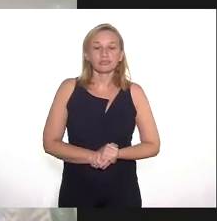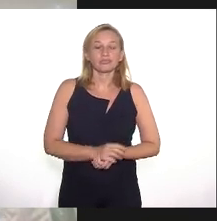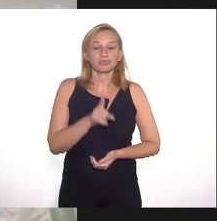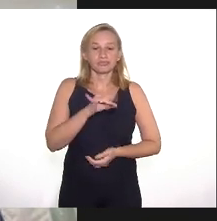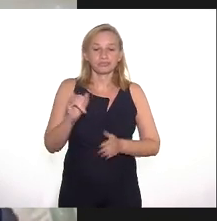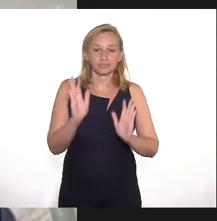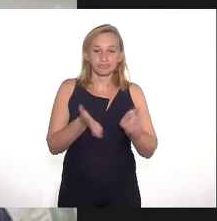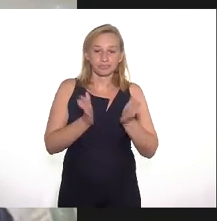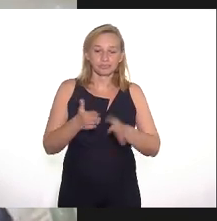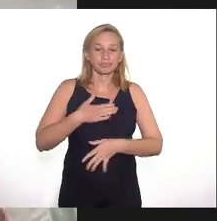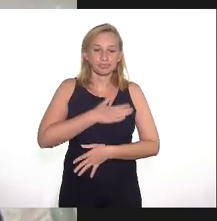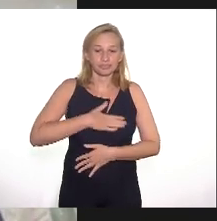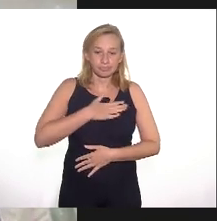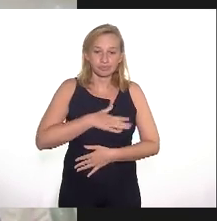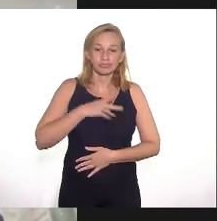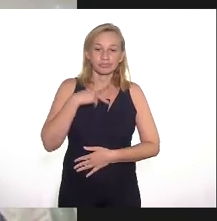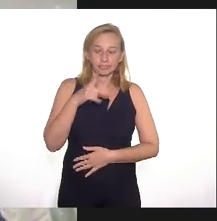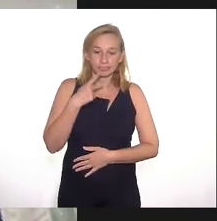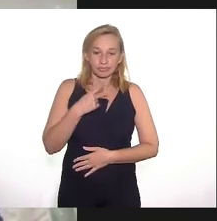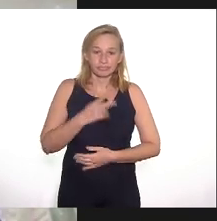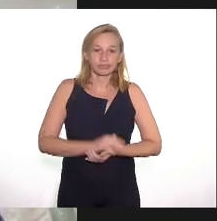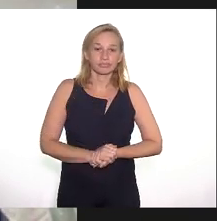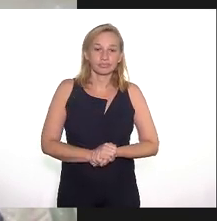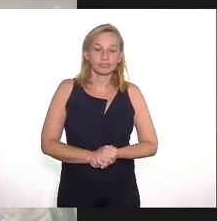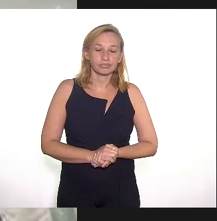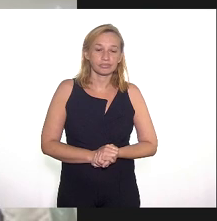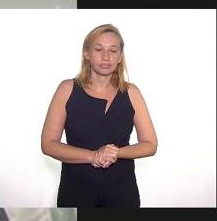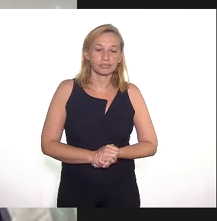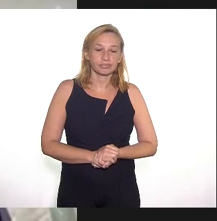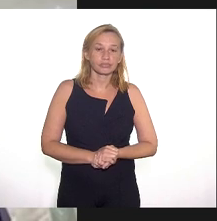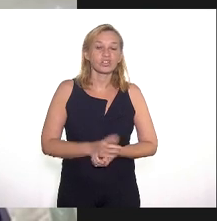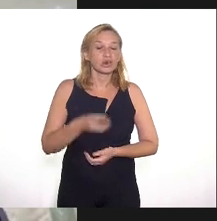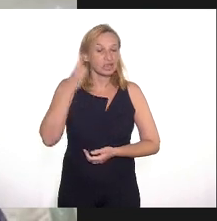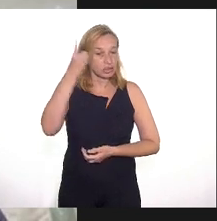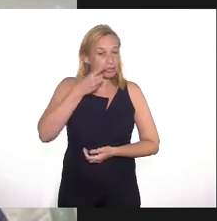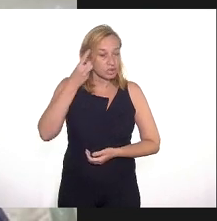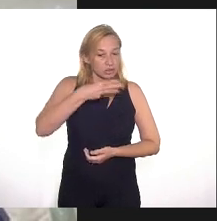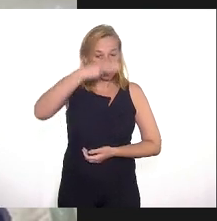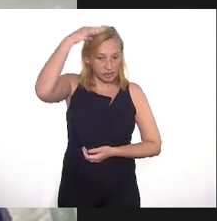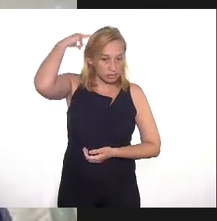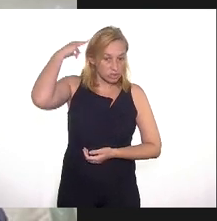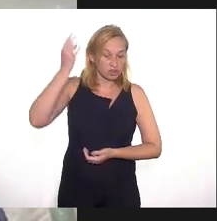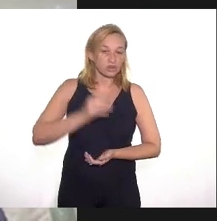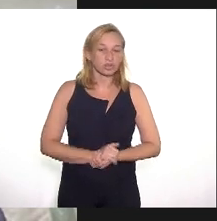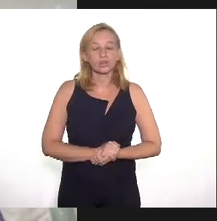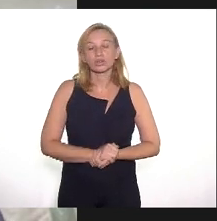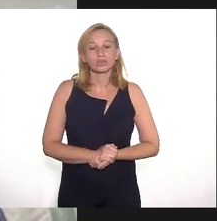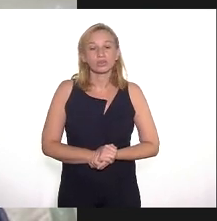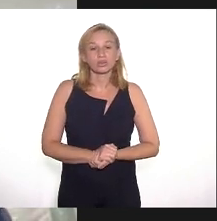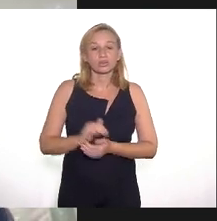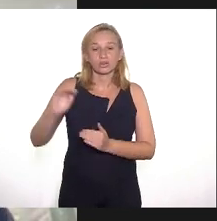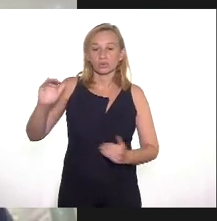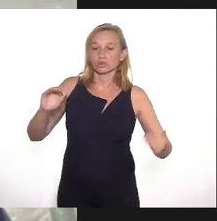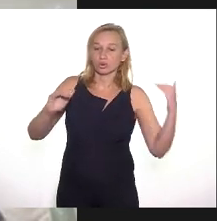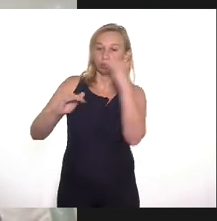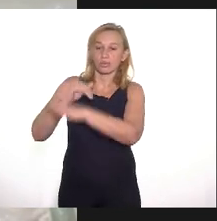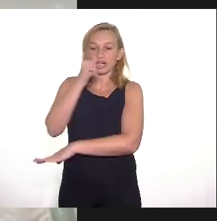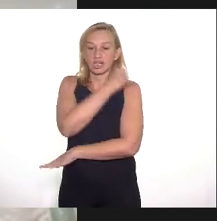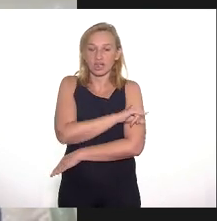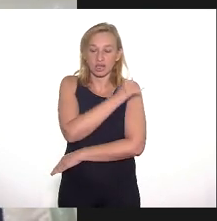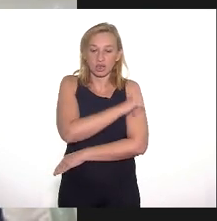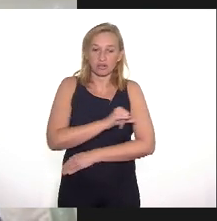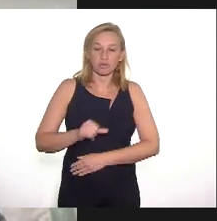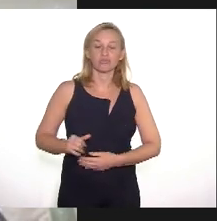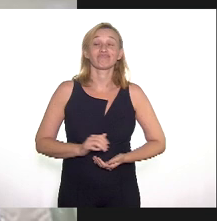hoje, gostaria muito de me manifestar a exemplo do que fez o deputado Márcio Pacheco, do Supera Rio, Supera